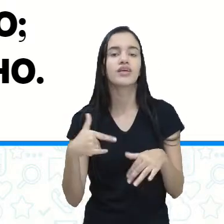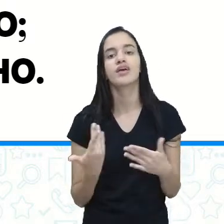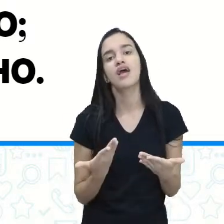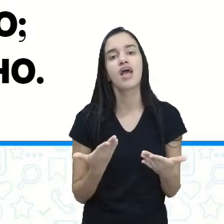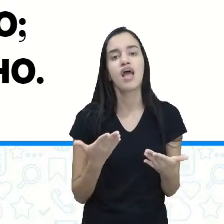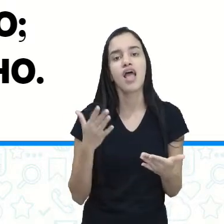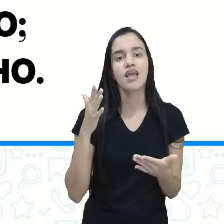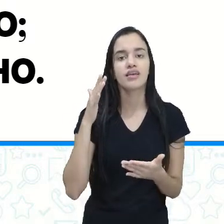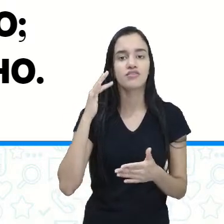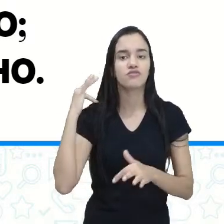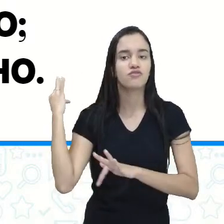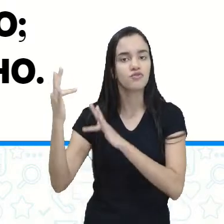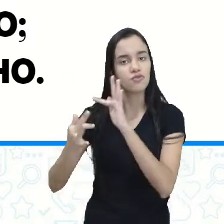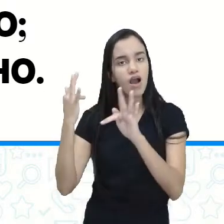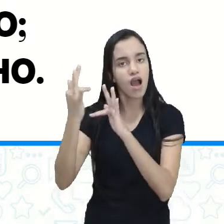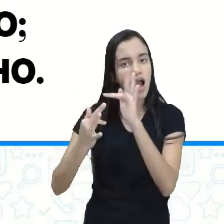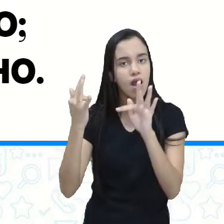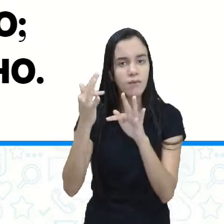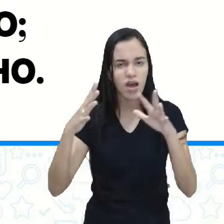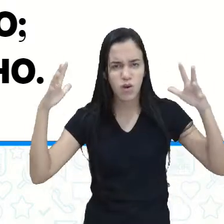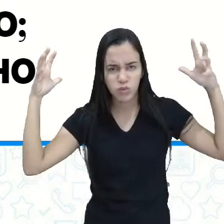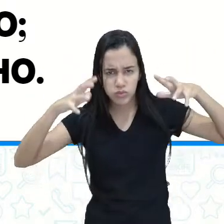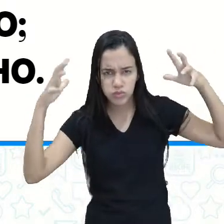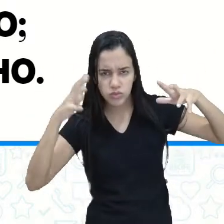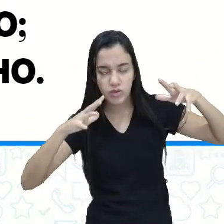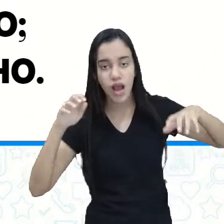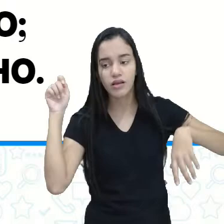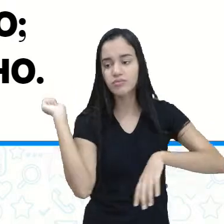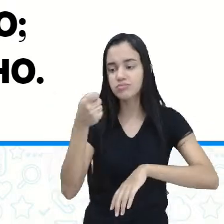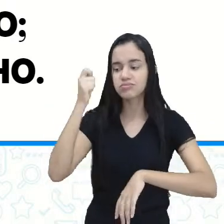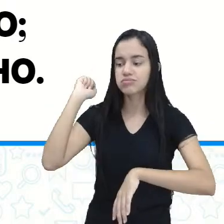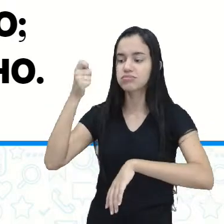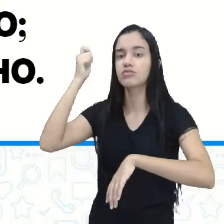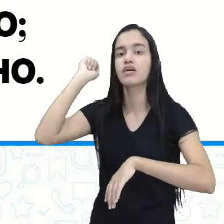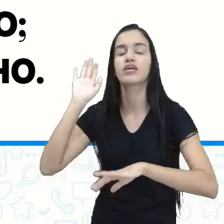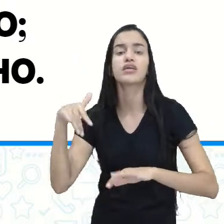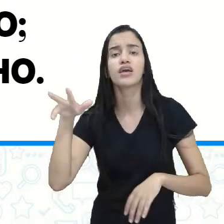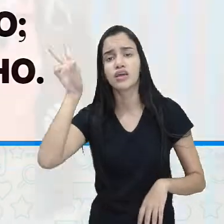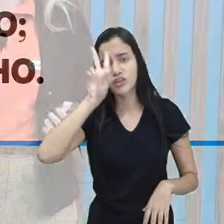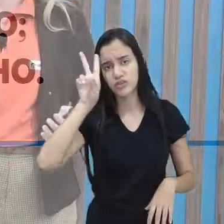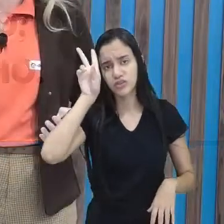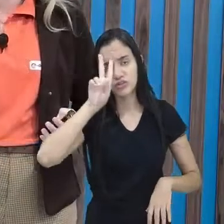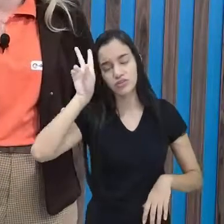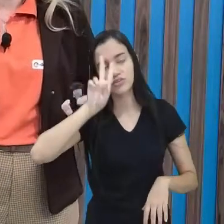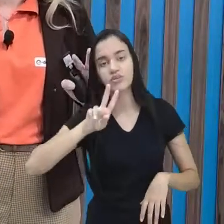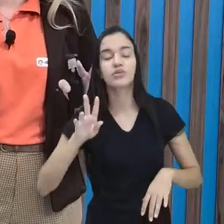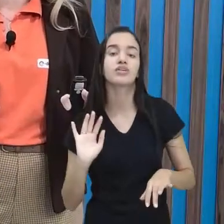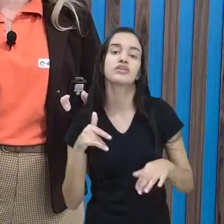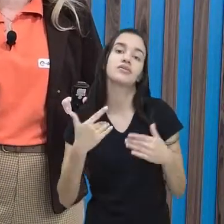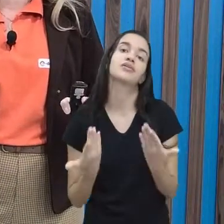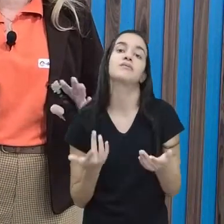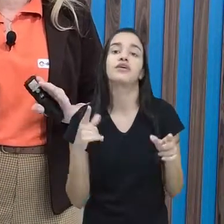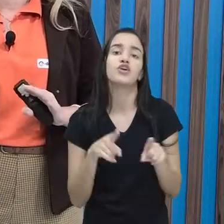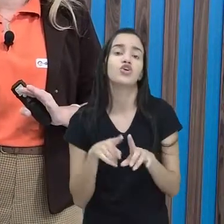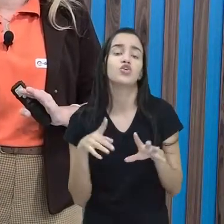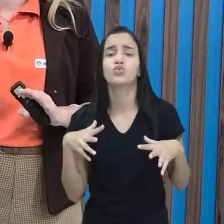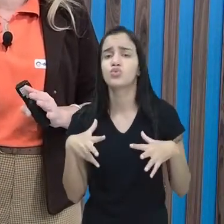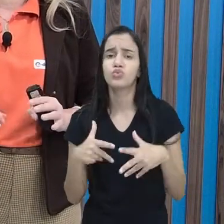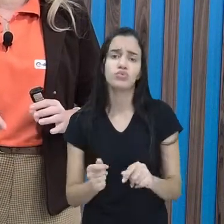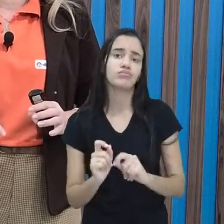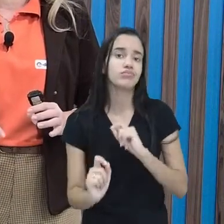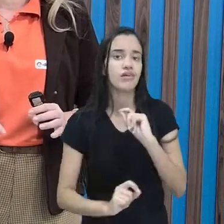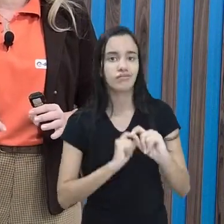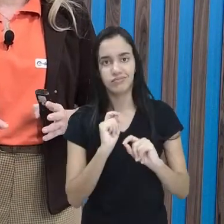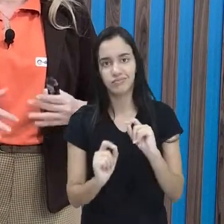em fábulas, em contos de assombração, em tirinhas, histórias em quadrinhos, porque tudo isso nada mais é do